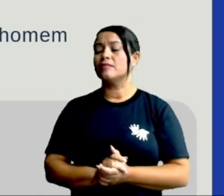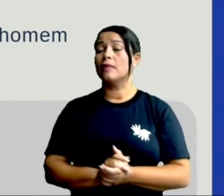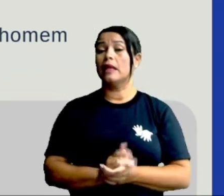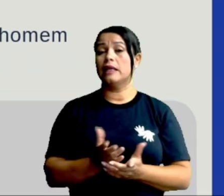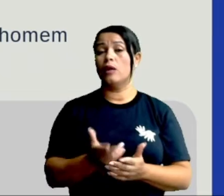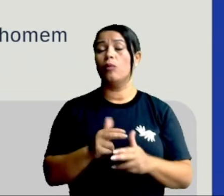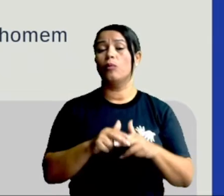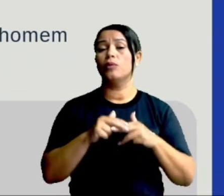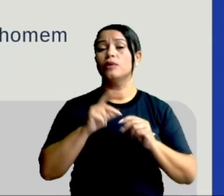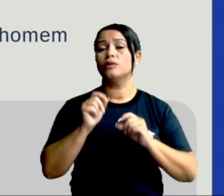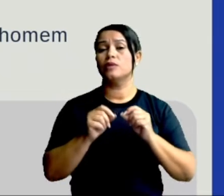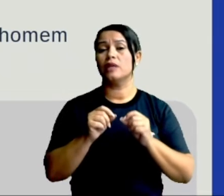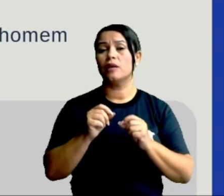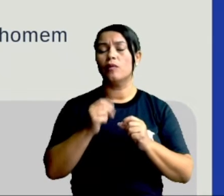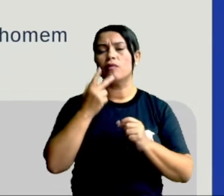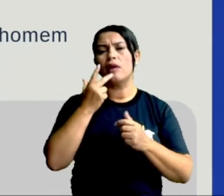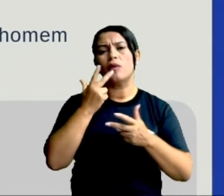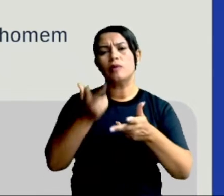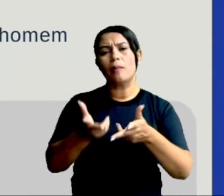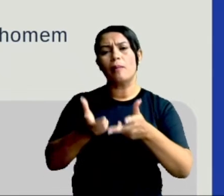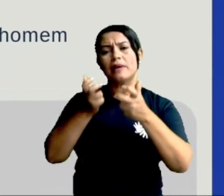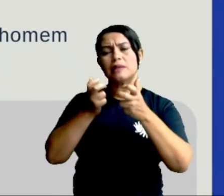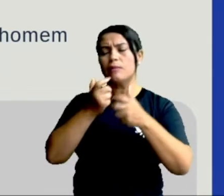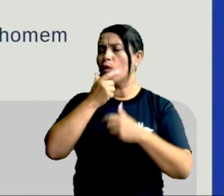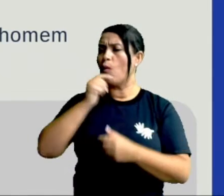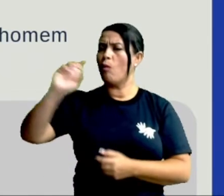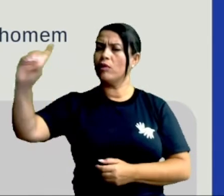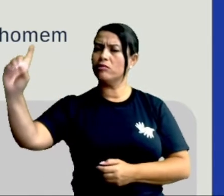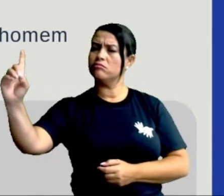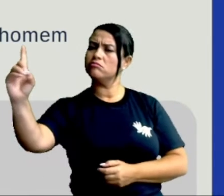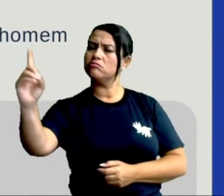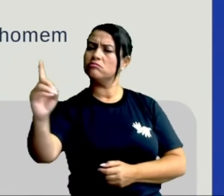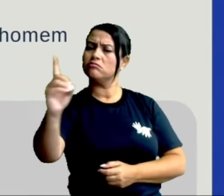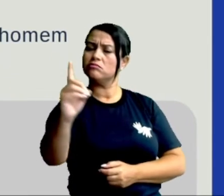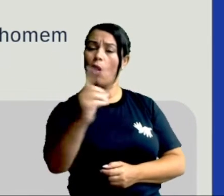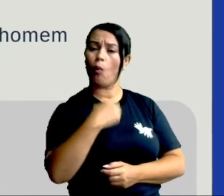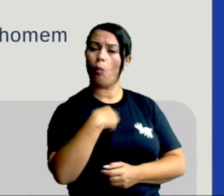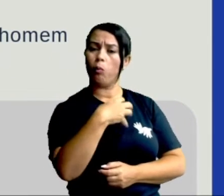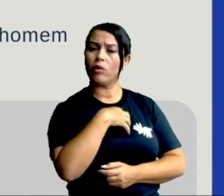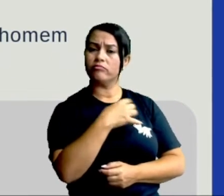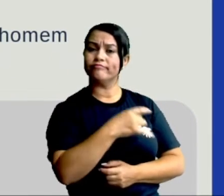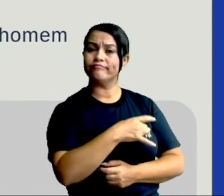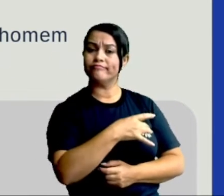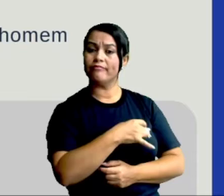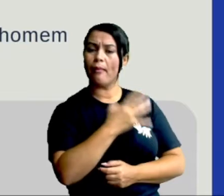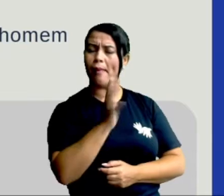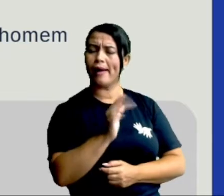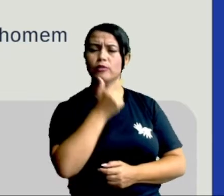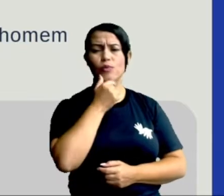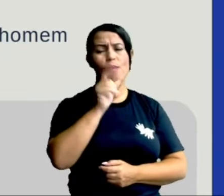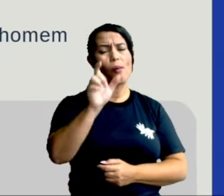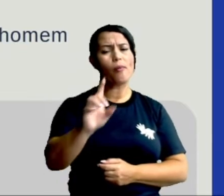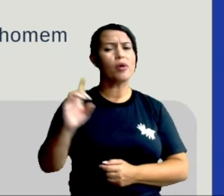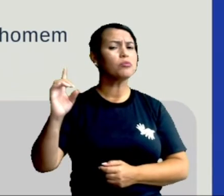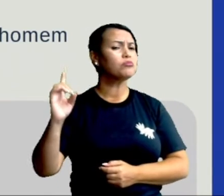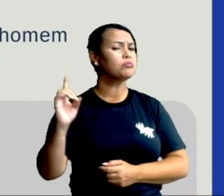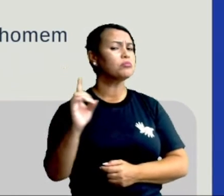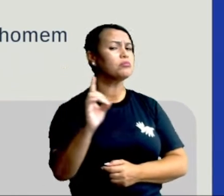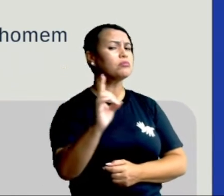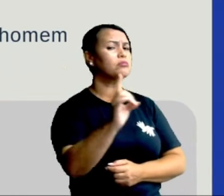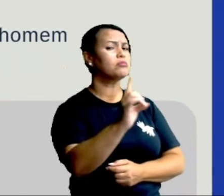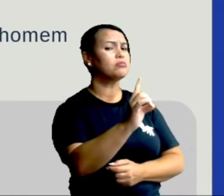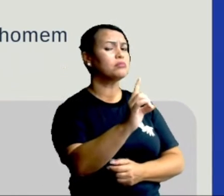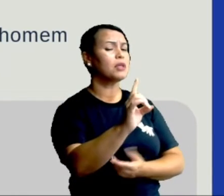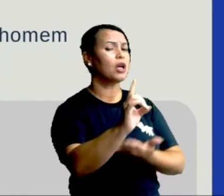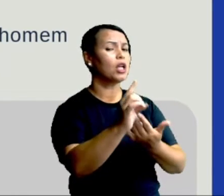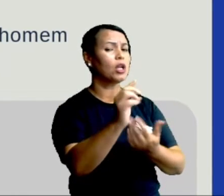No caso aqui diz, olha, ao perceber a aproximação de um homem, fiquei com medo, mas o homem passou por mim sem